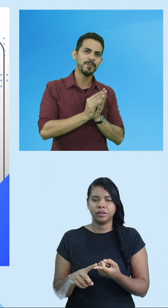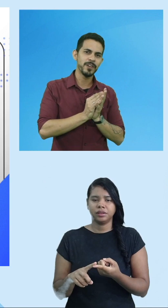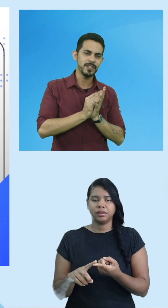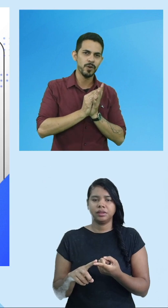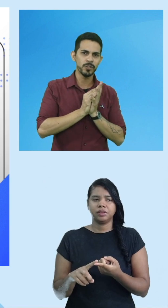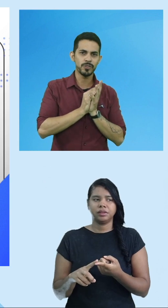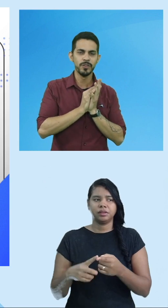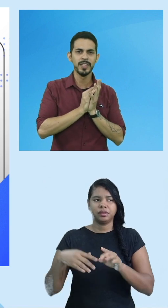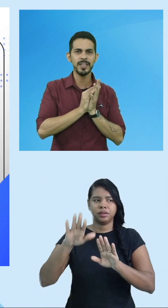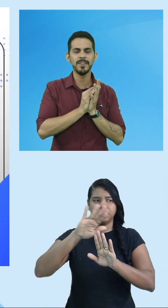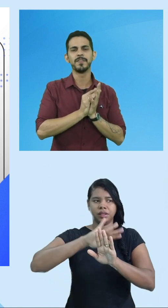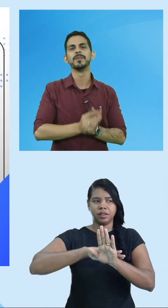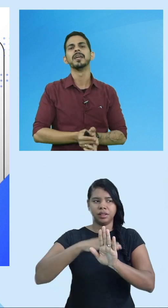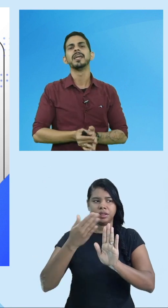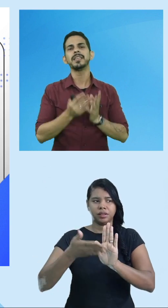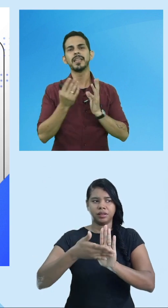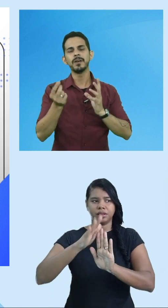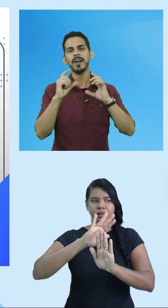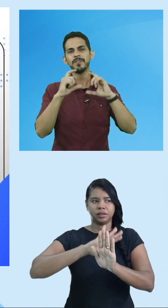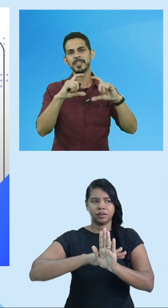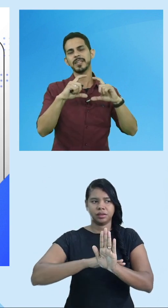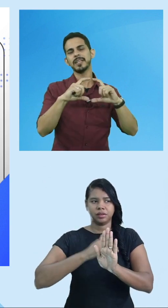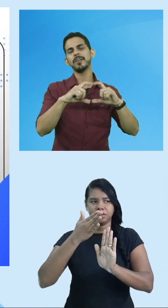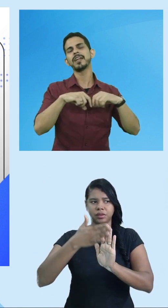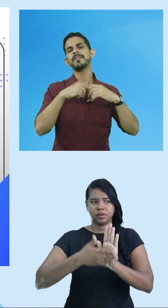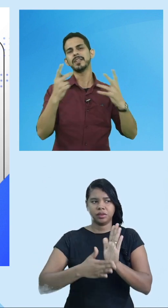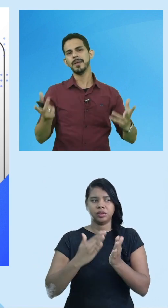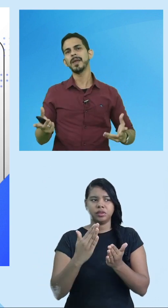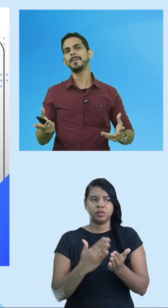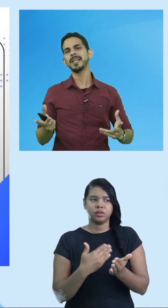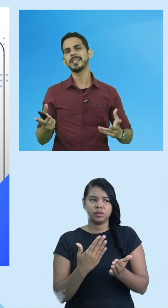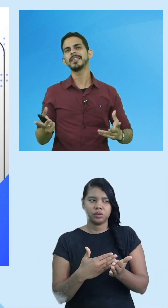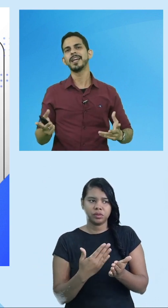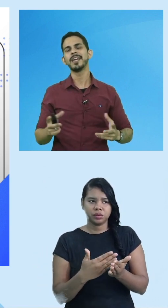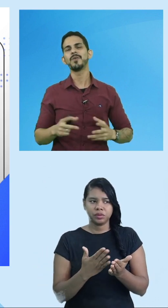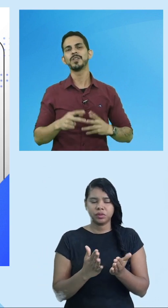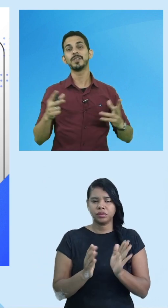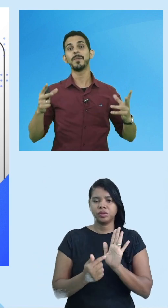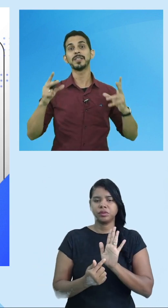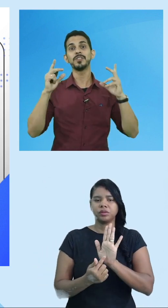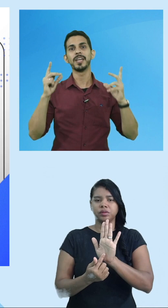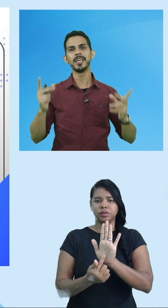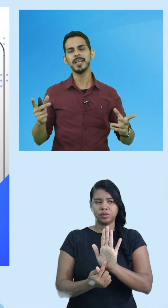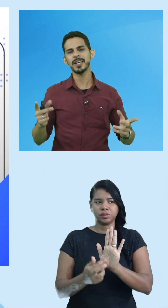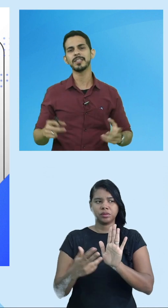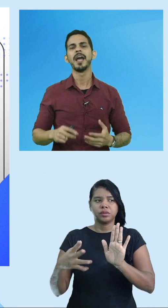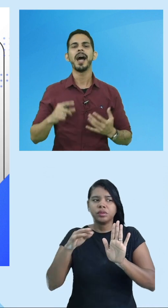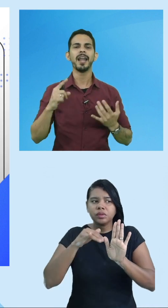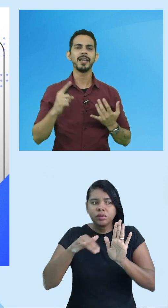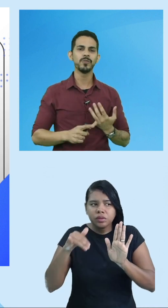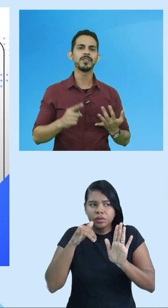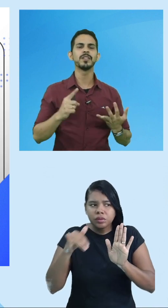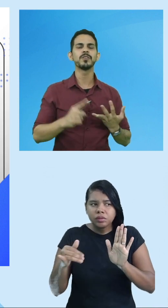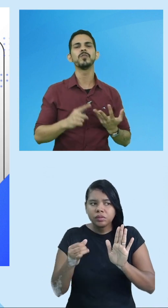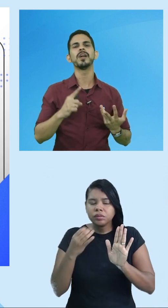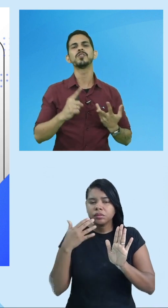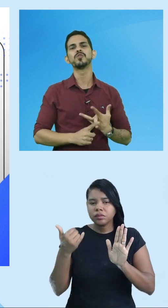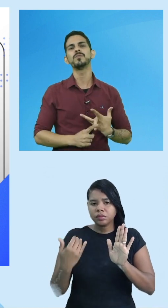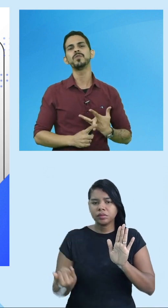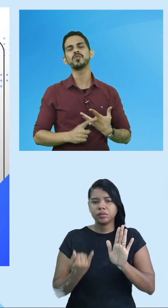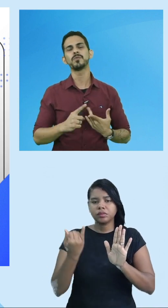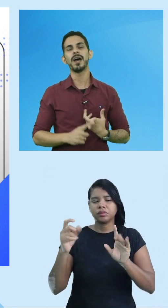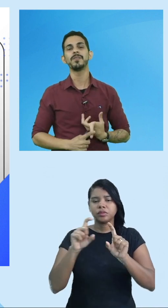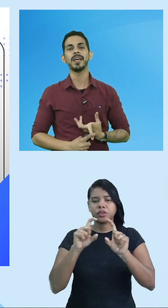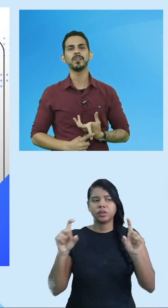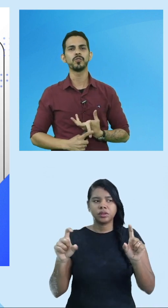atrás da folha de rosto do livro. Então, a ficha catalográfica também apresenta aí algumas informações ricas, além do título, o